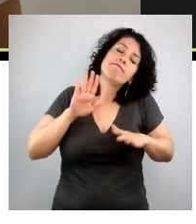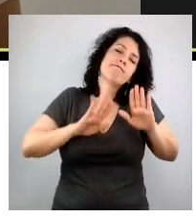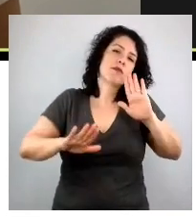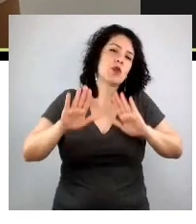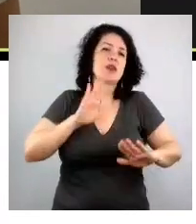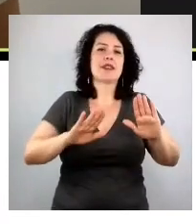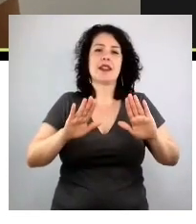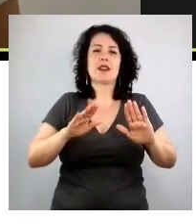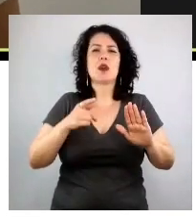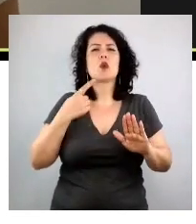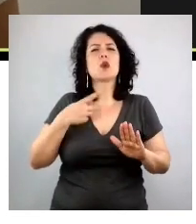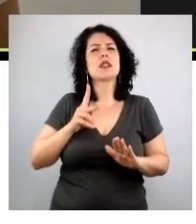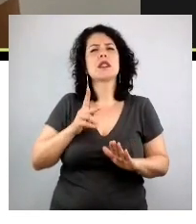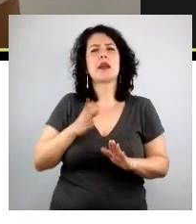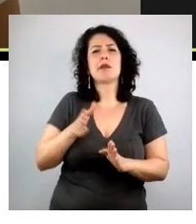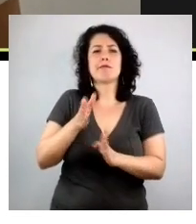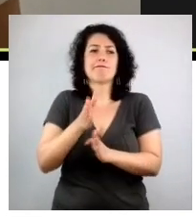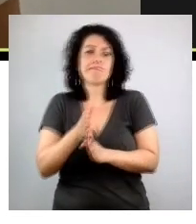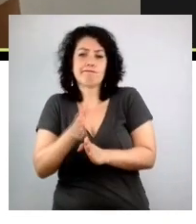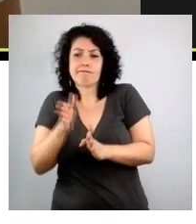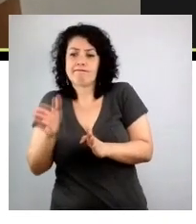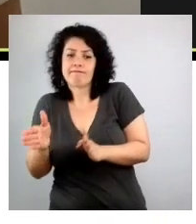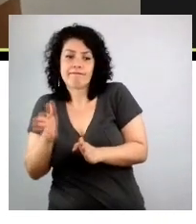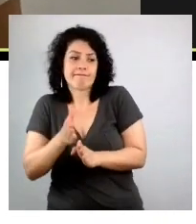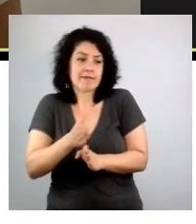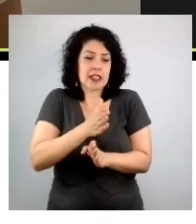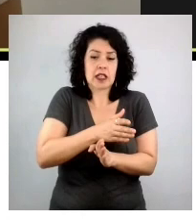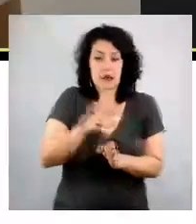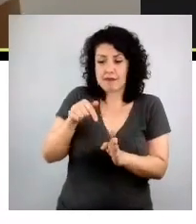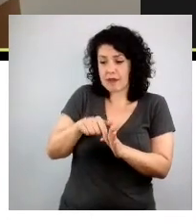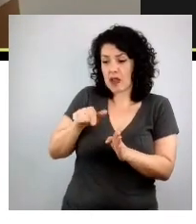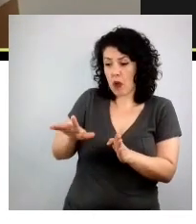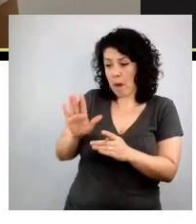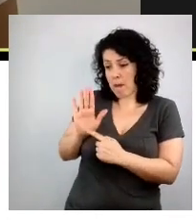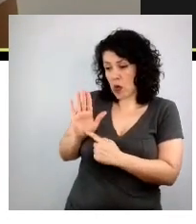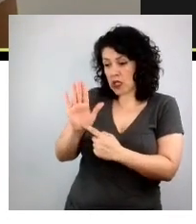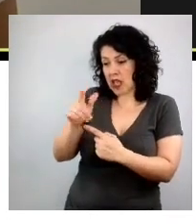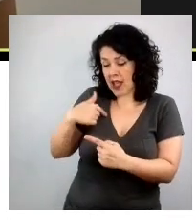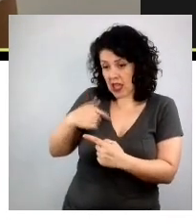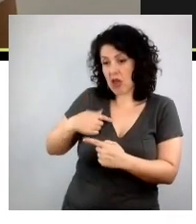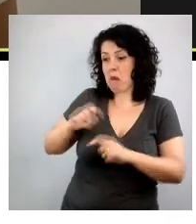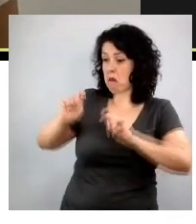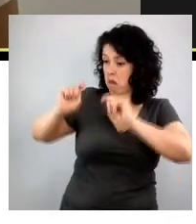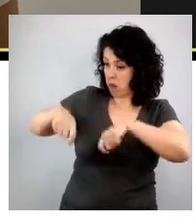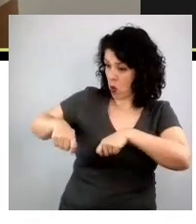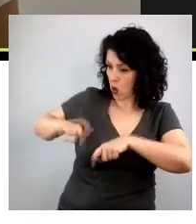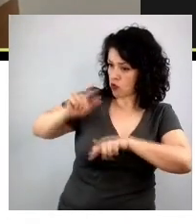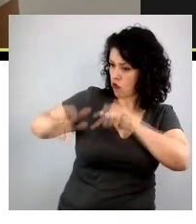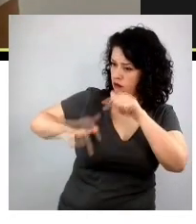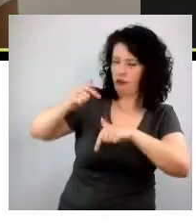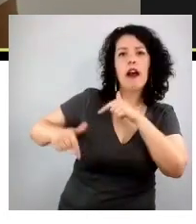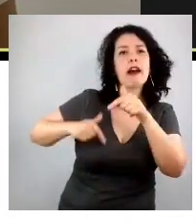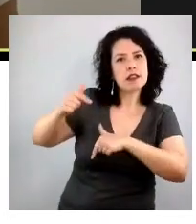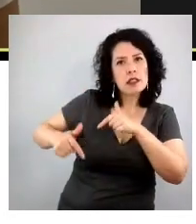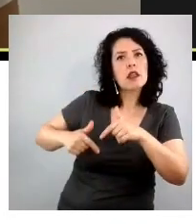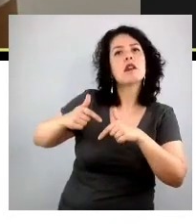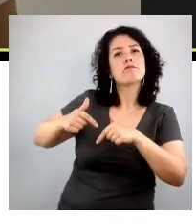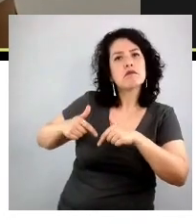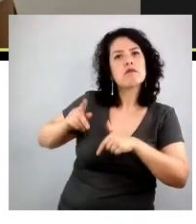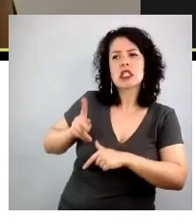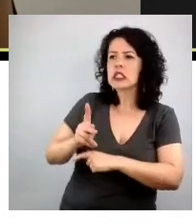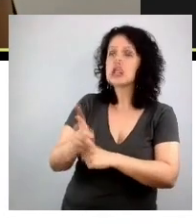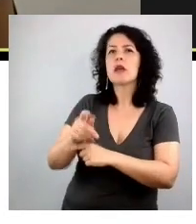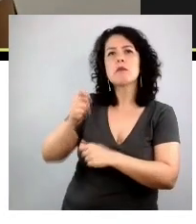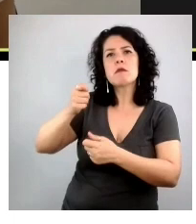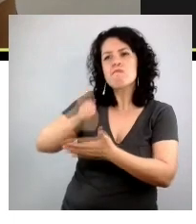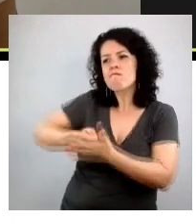tênue entre mostrar para as pessoas que eu sou capaz a todo custo, mesmo que eu não consiga fazer aquilo, ou não